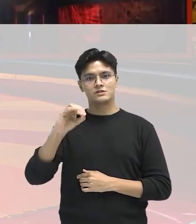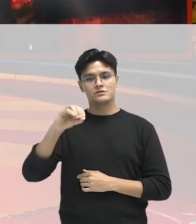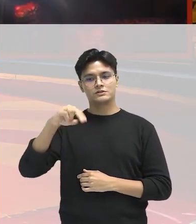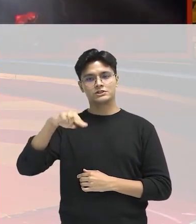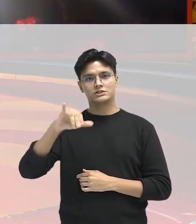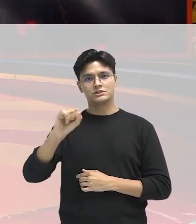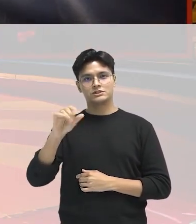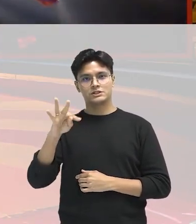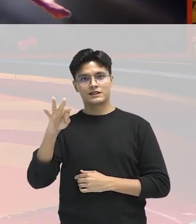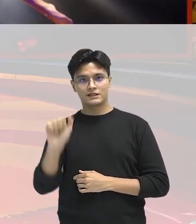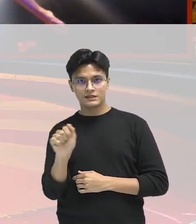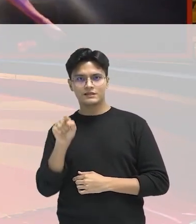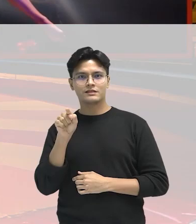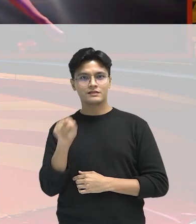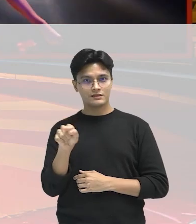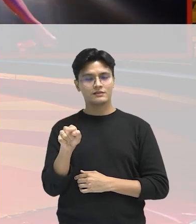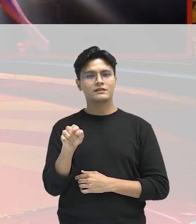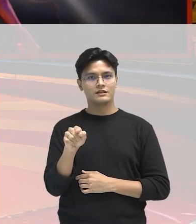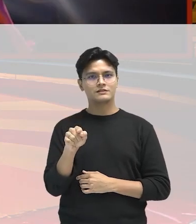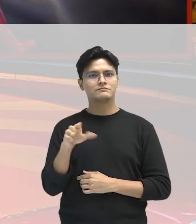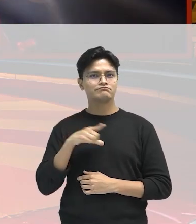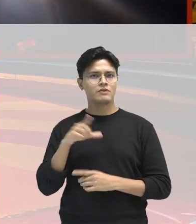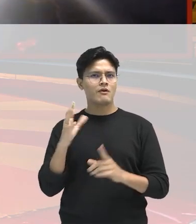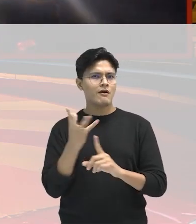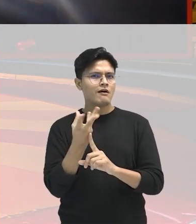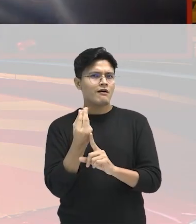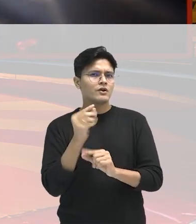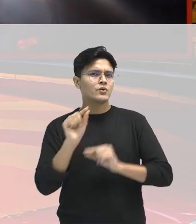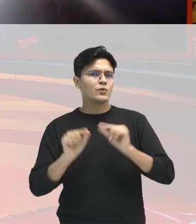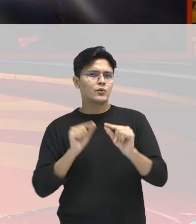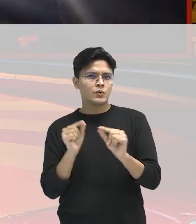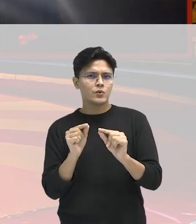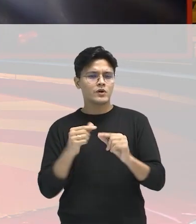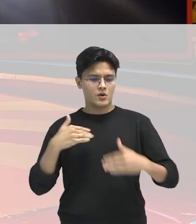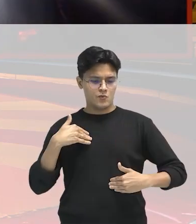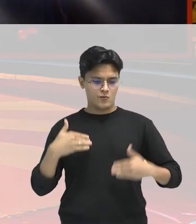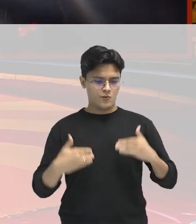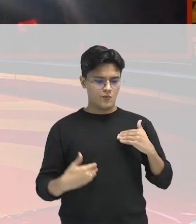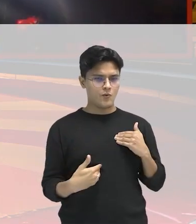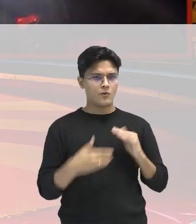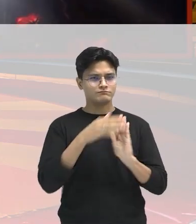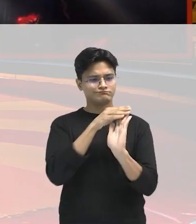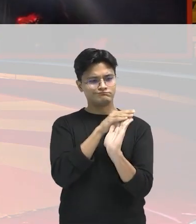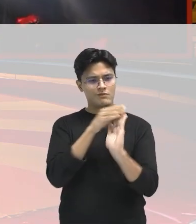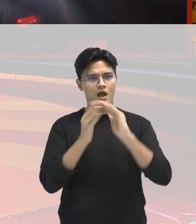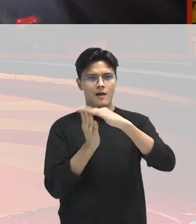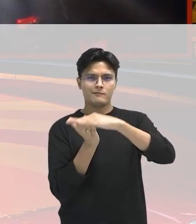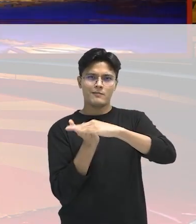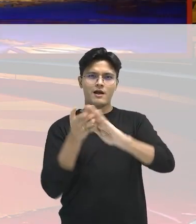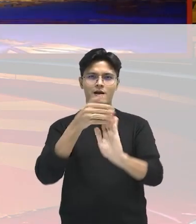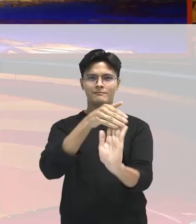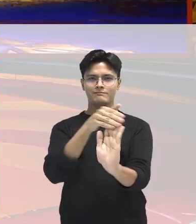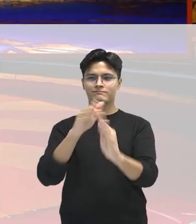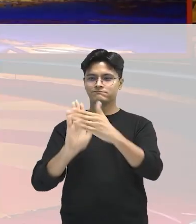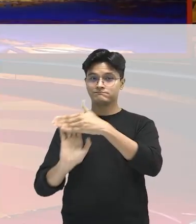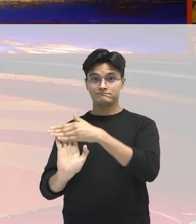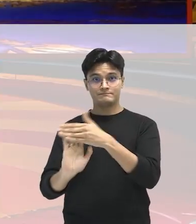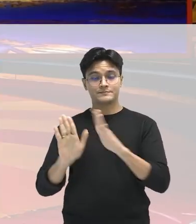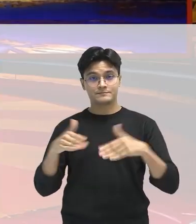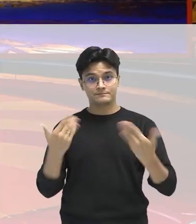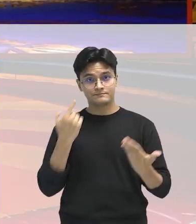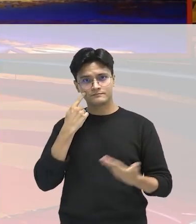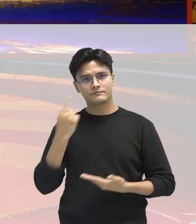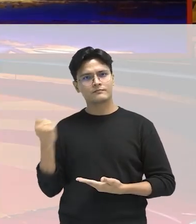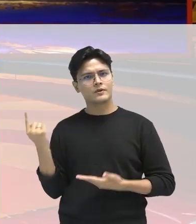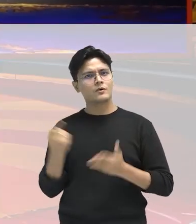contorcionista, ou seja, o contorcionismo, que é a arte de contorcer o seu corpo. Aqui, nesse